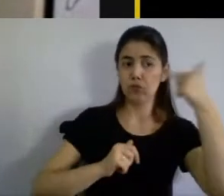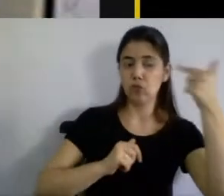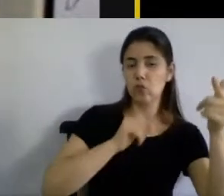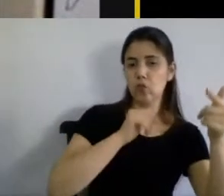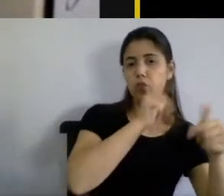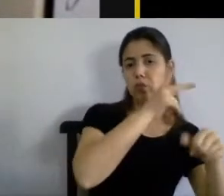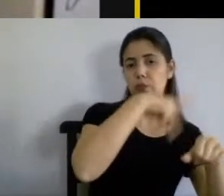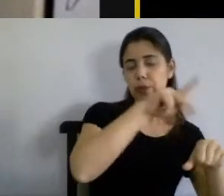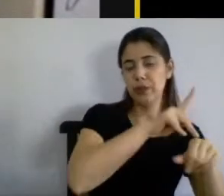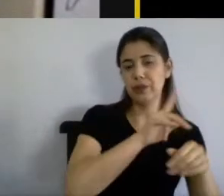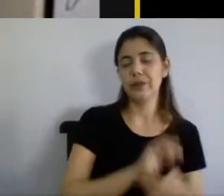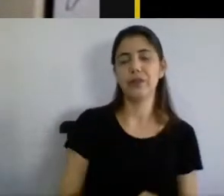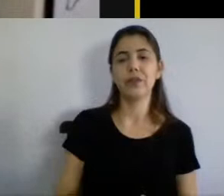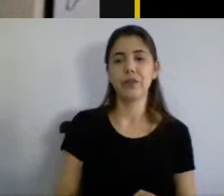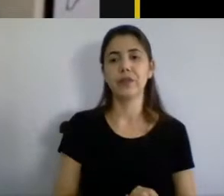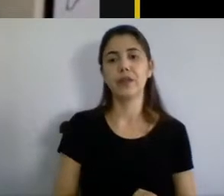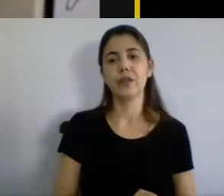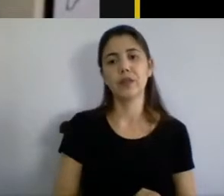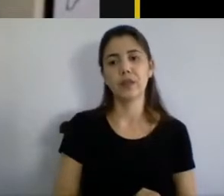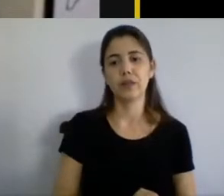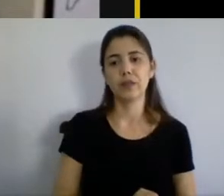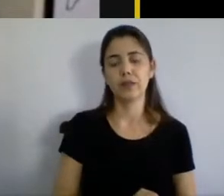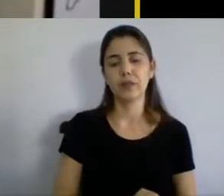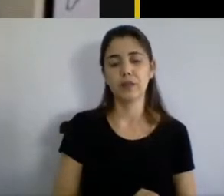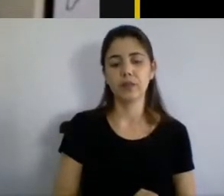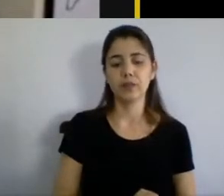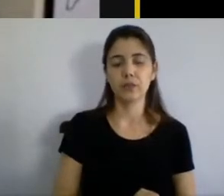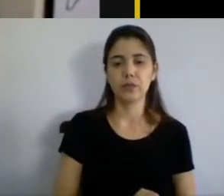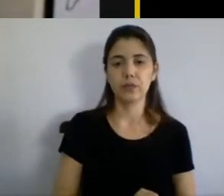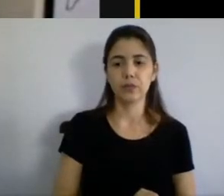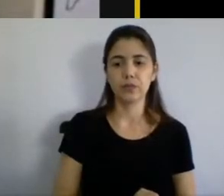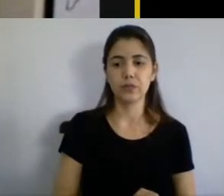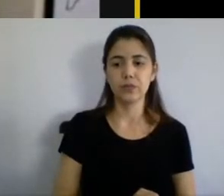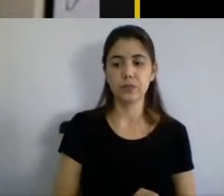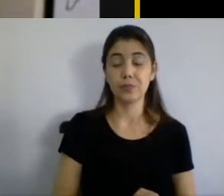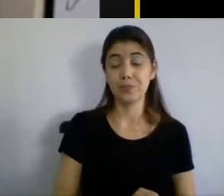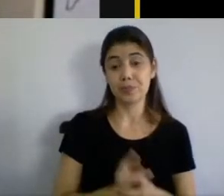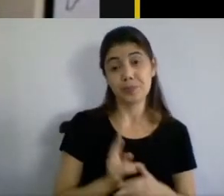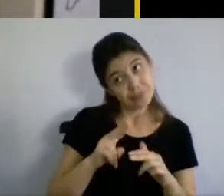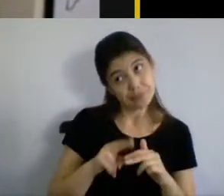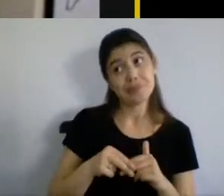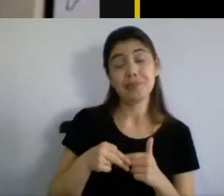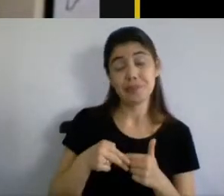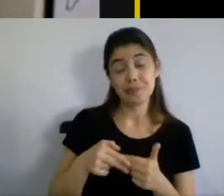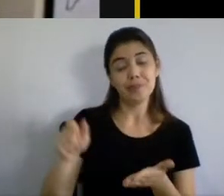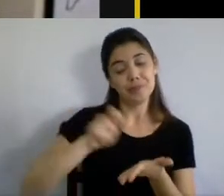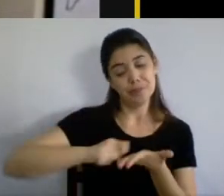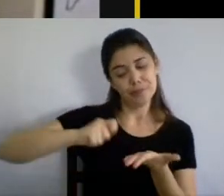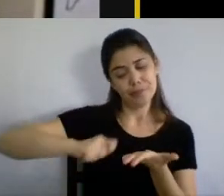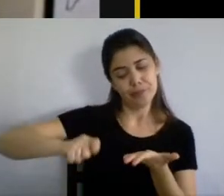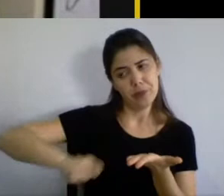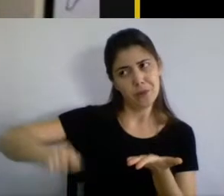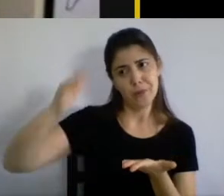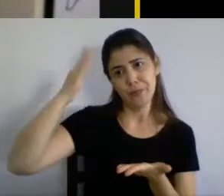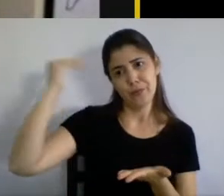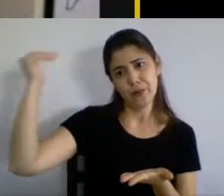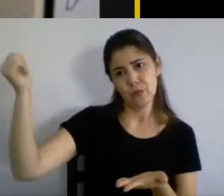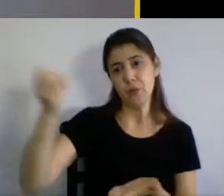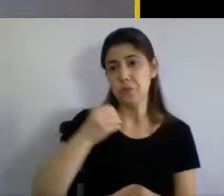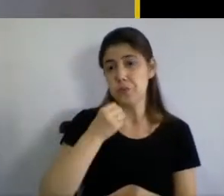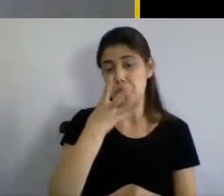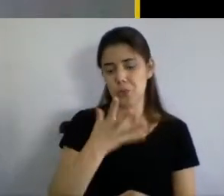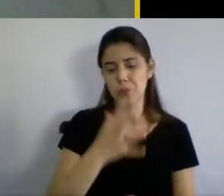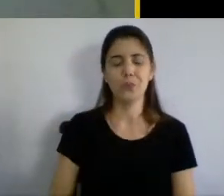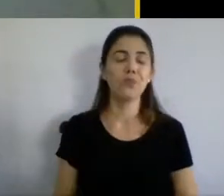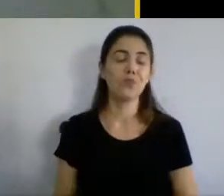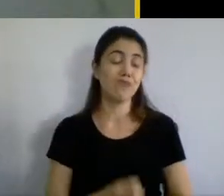Ele faz isso sim, perfeitamente. E é por isso que ele é um grande escritor. Com certeza.